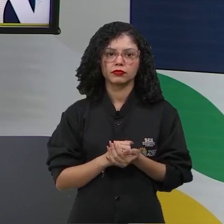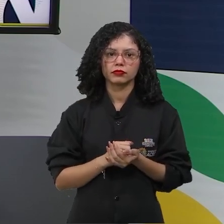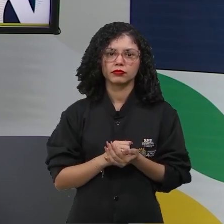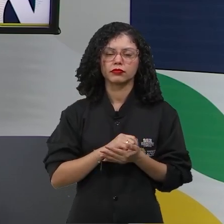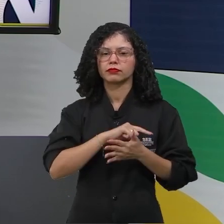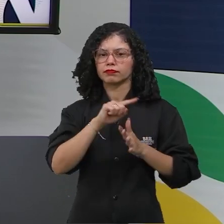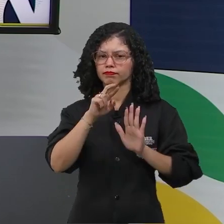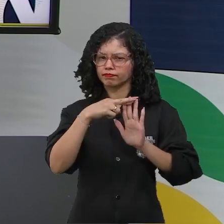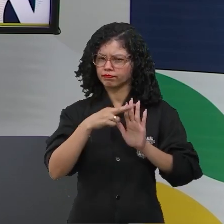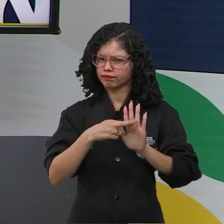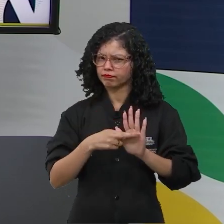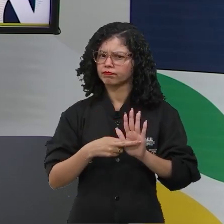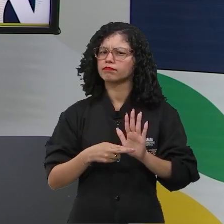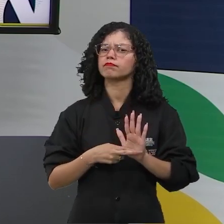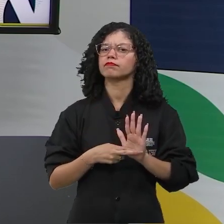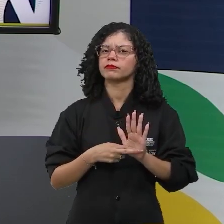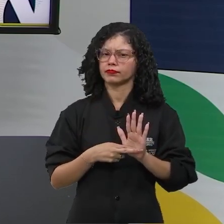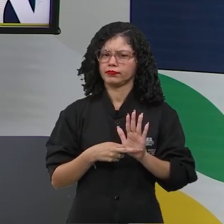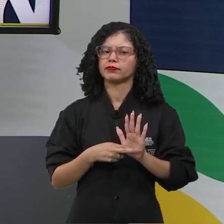padrões